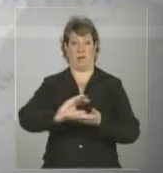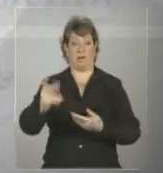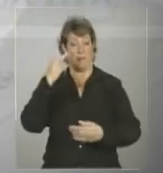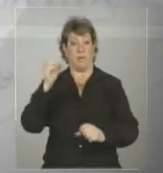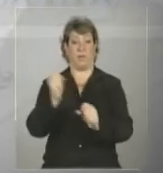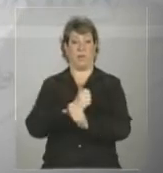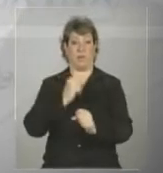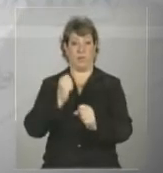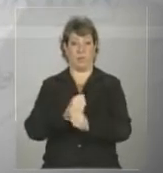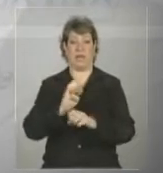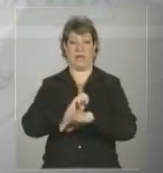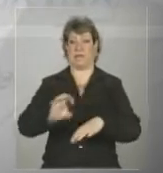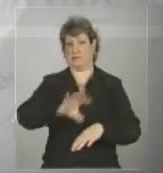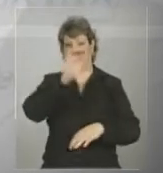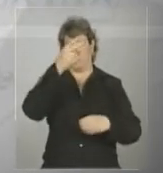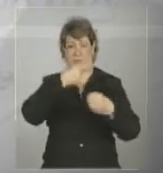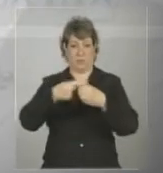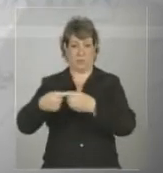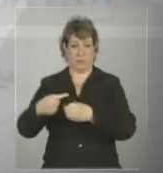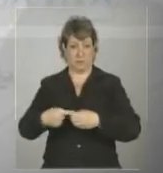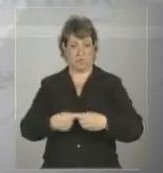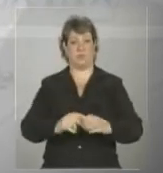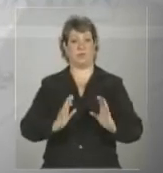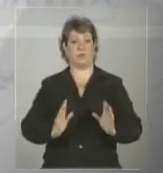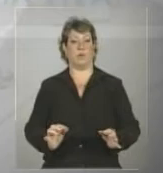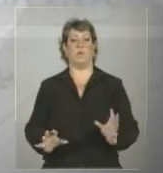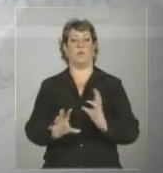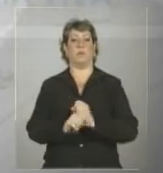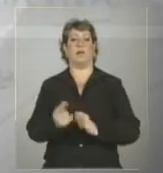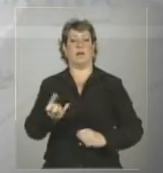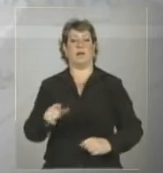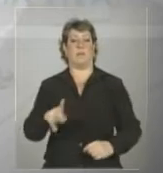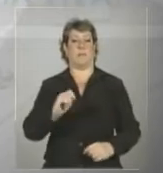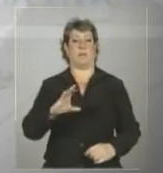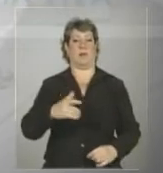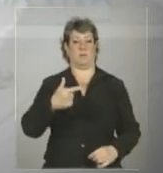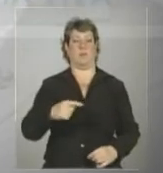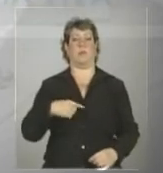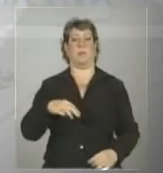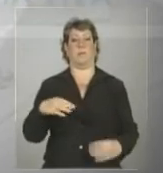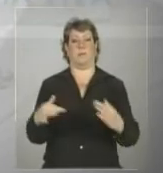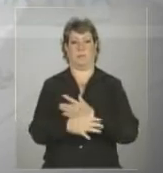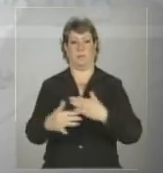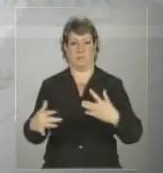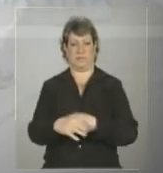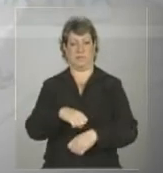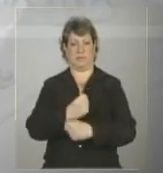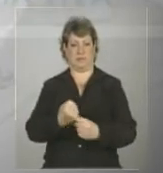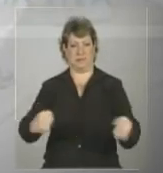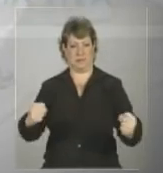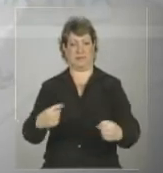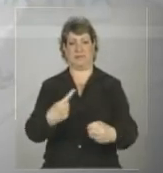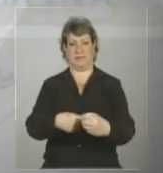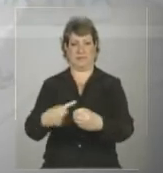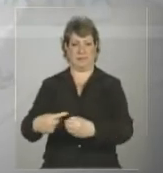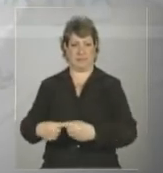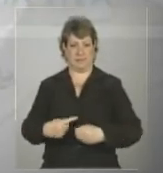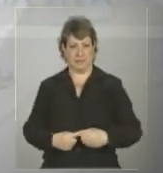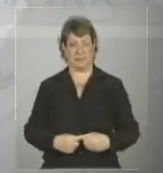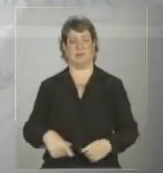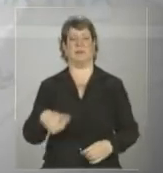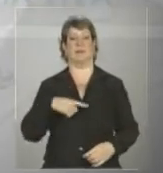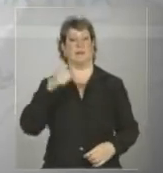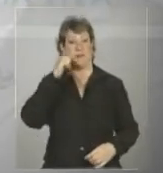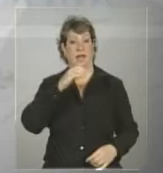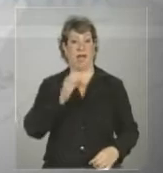para estados e municípios que já foram contemplados pelo PAC Mobilidade Grandes Cidades. A repórter Carolina